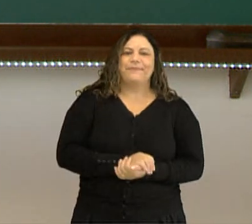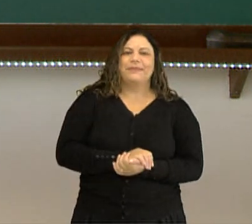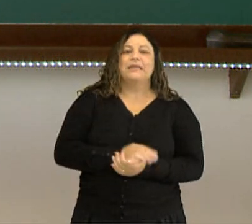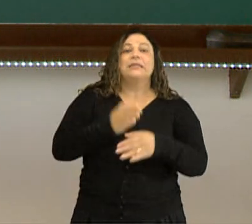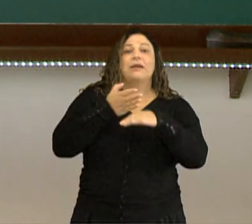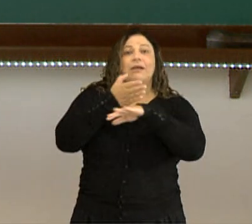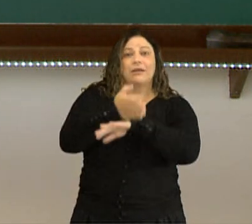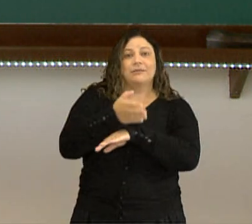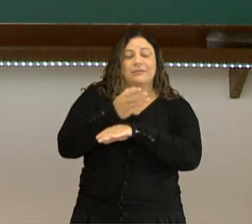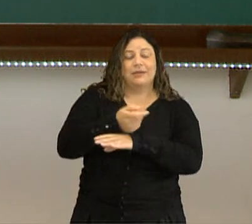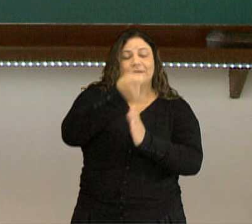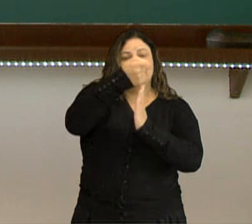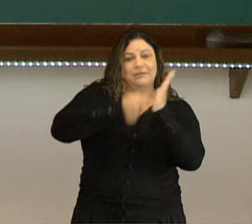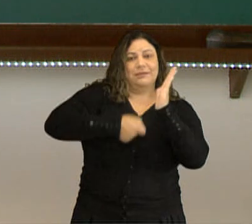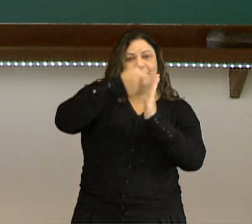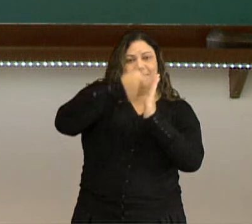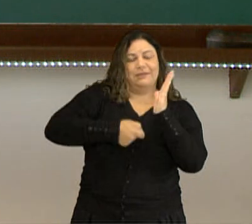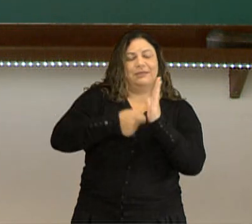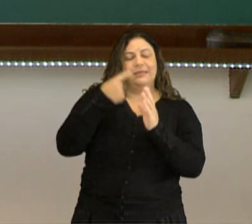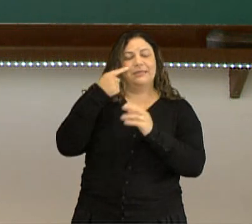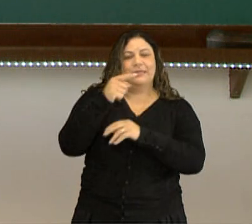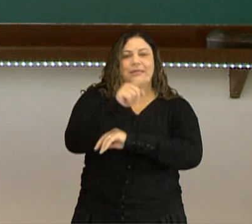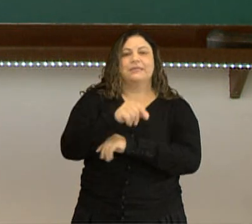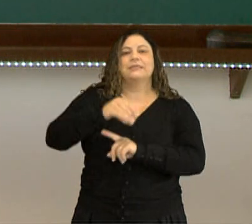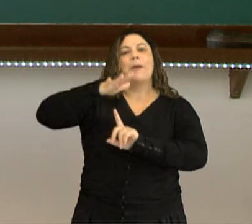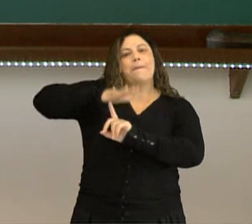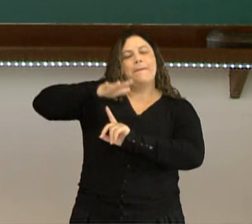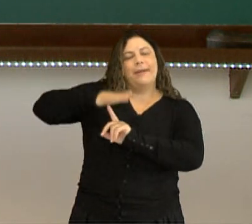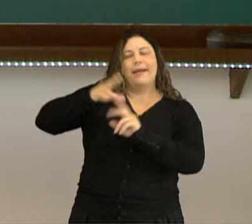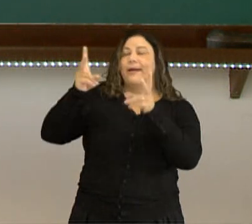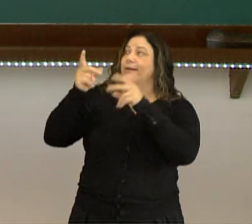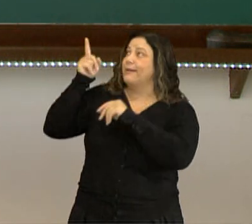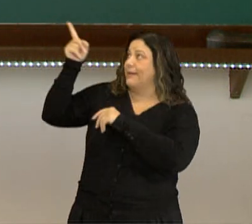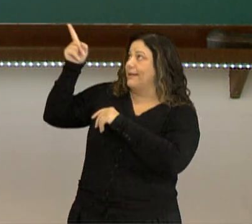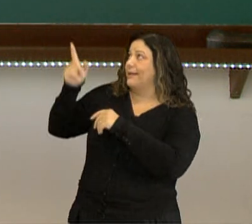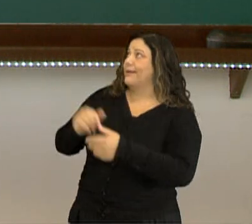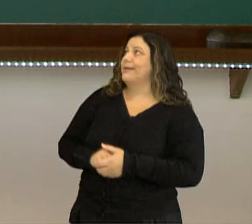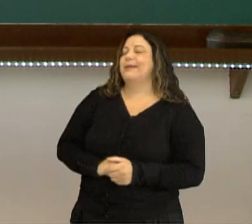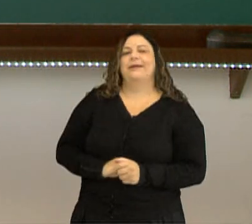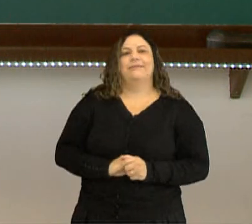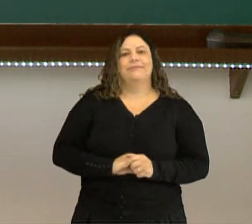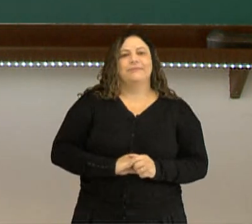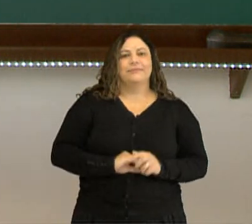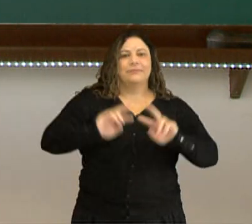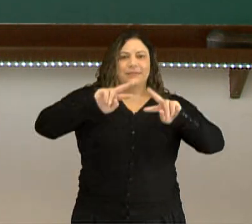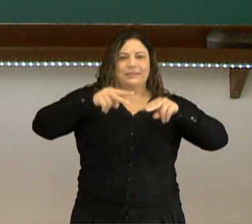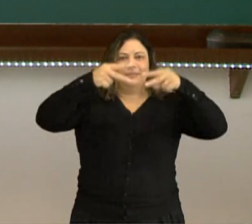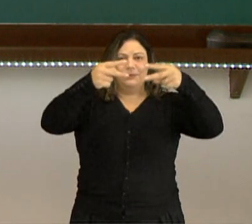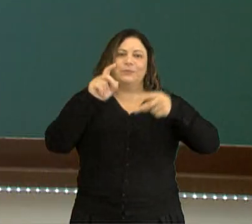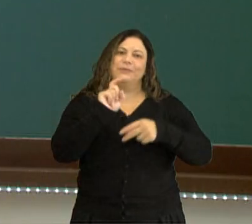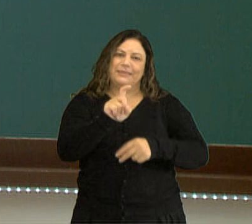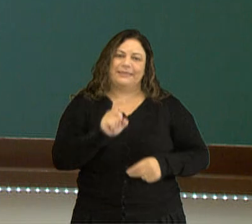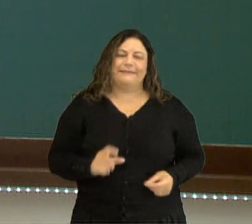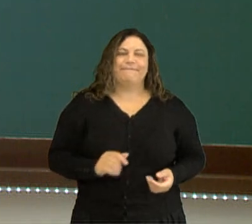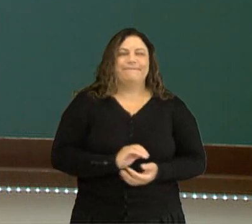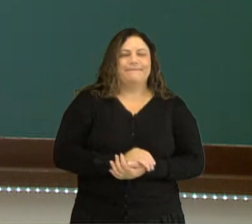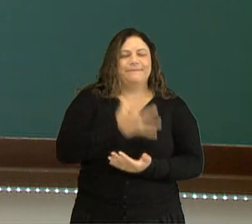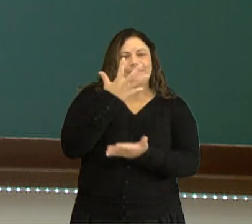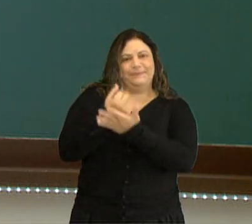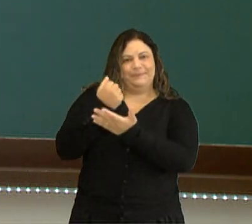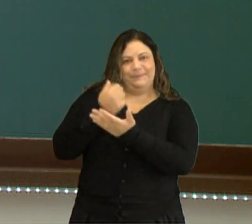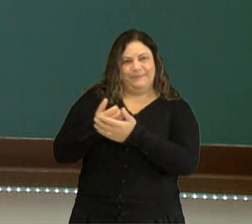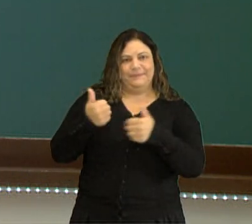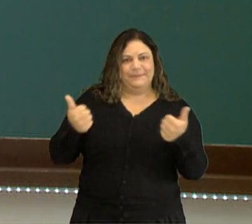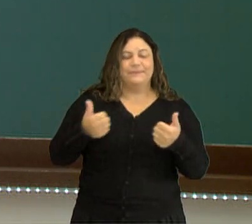Paraná, que vocês não vão se arrepender e vai auxiliar muito para a produção dos textos de vocês, ok? Então, nesta